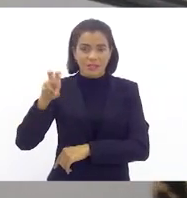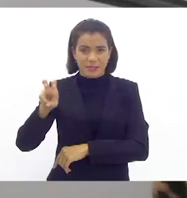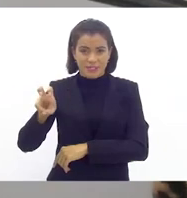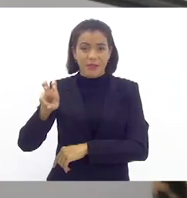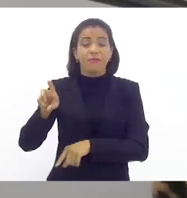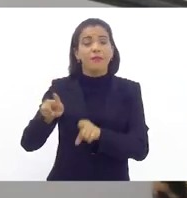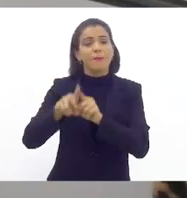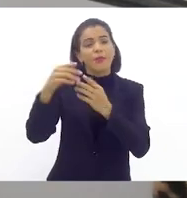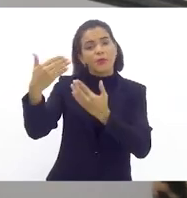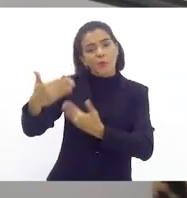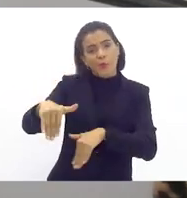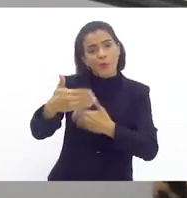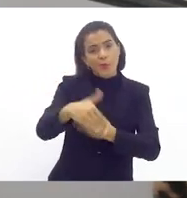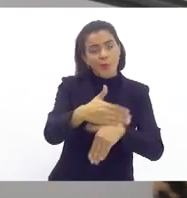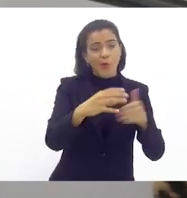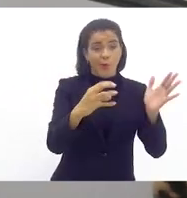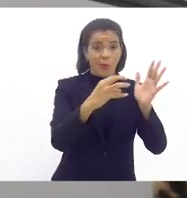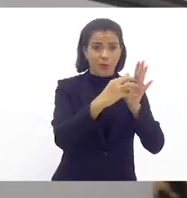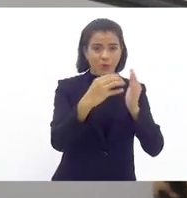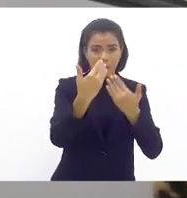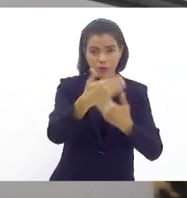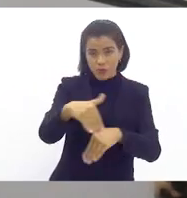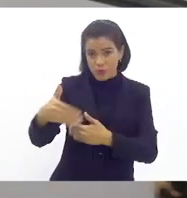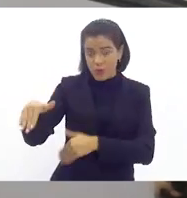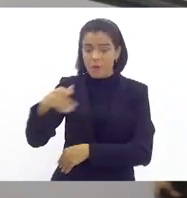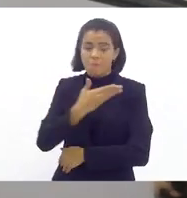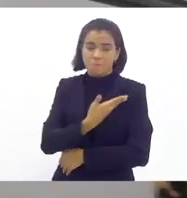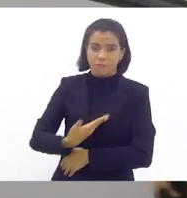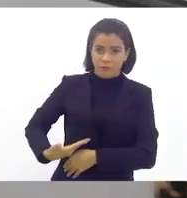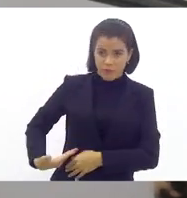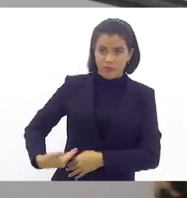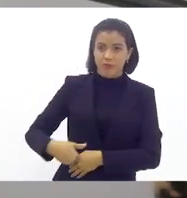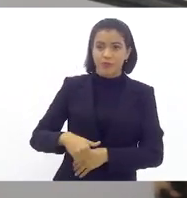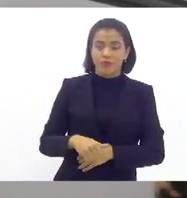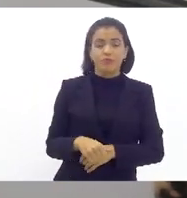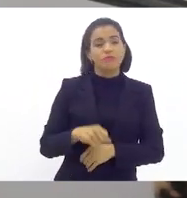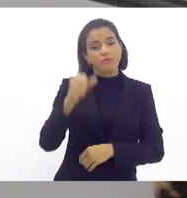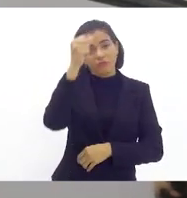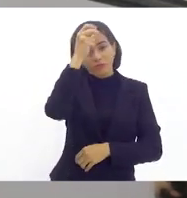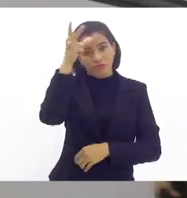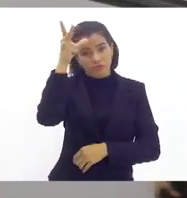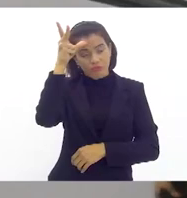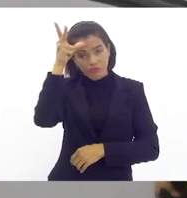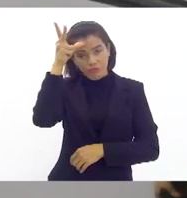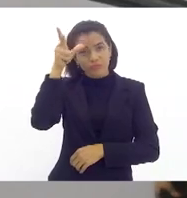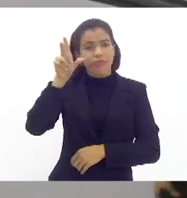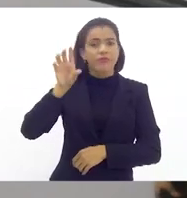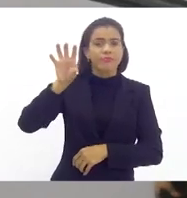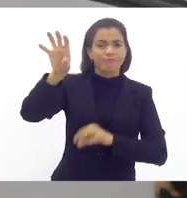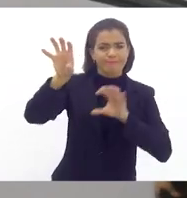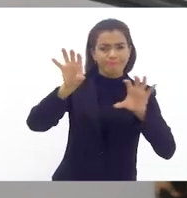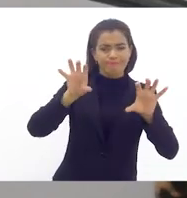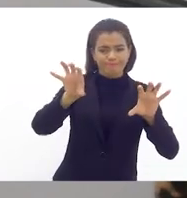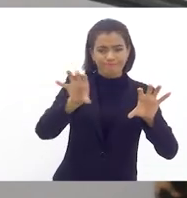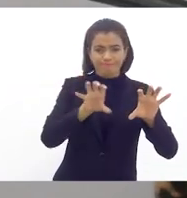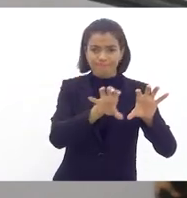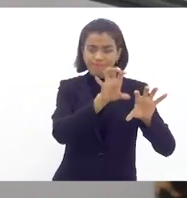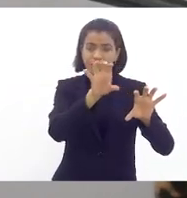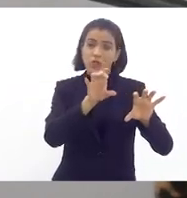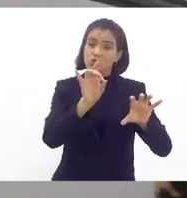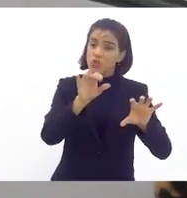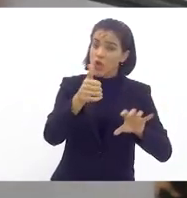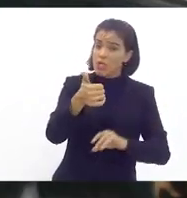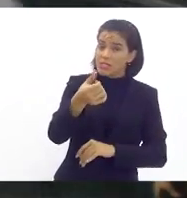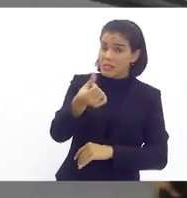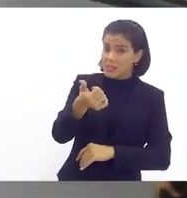públicos relacionados aos serviços públicos das prefeituras municipais. Nós identificamos que apenas 16